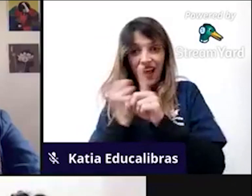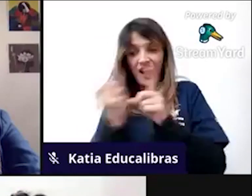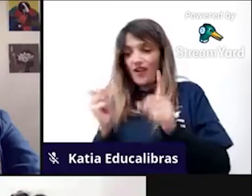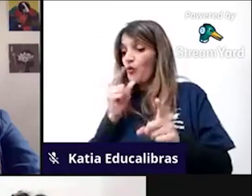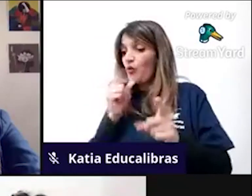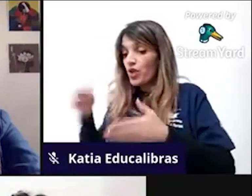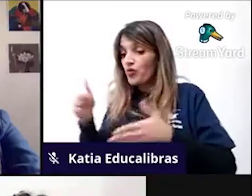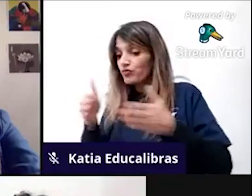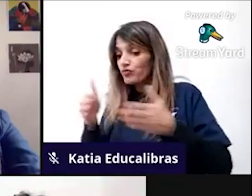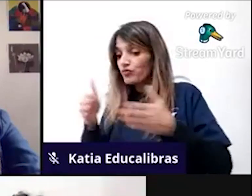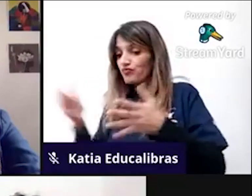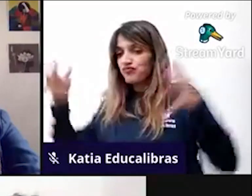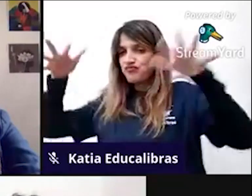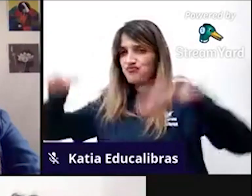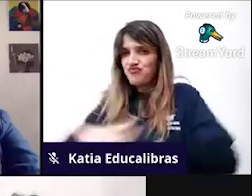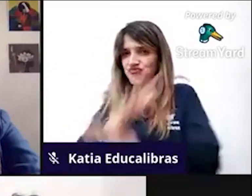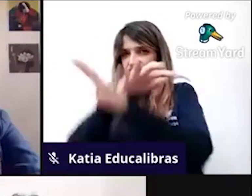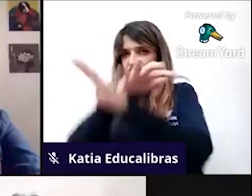no mar.